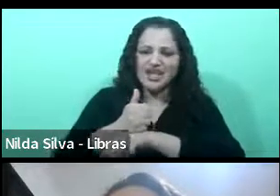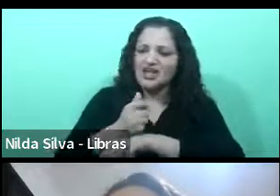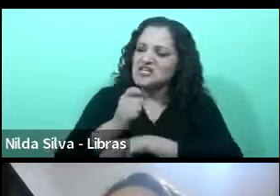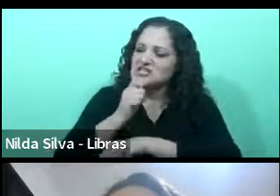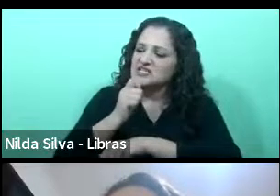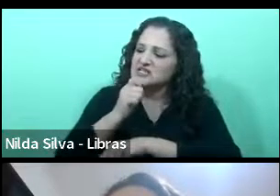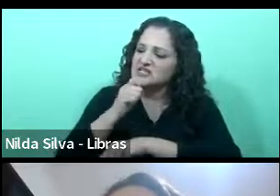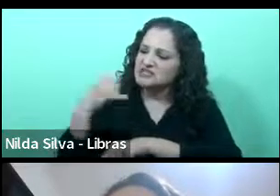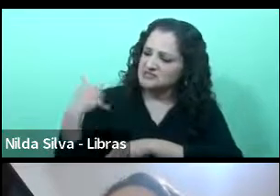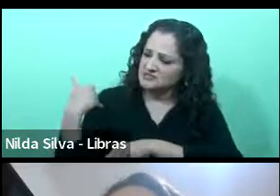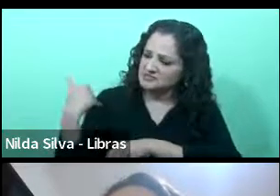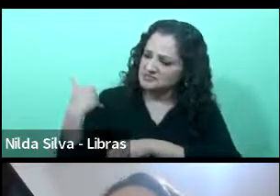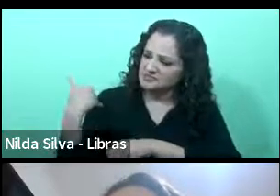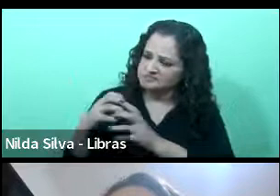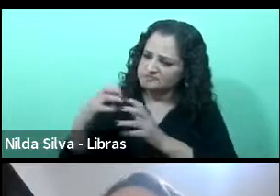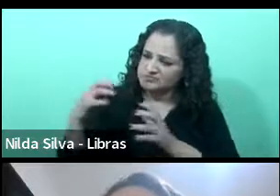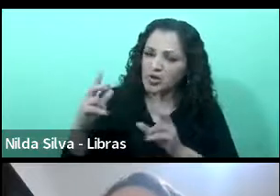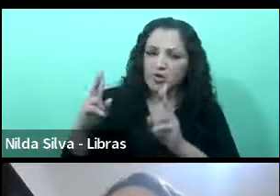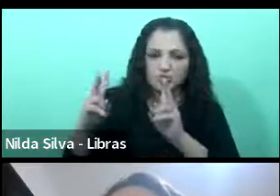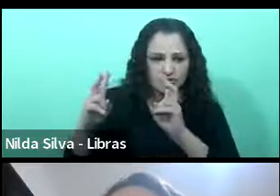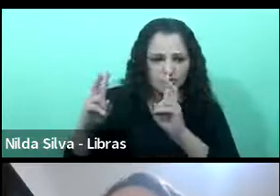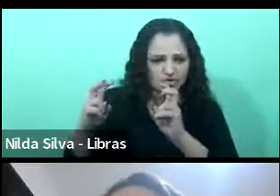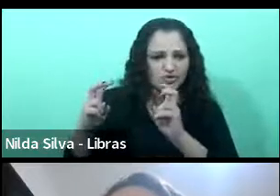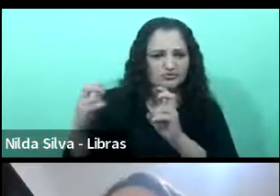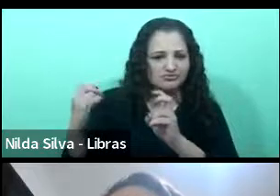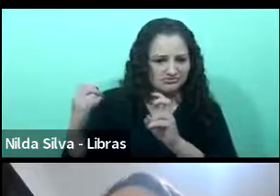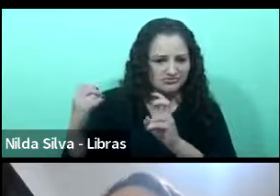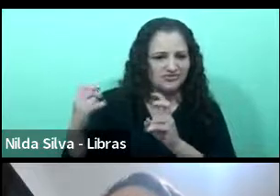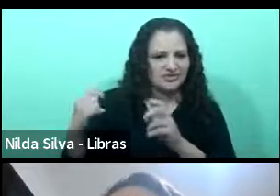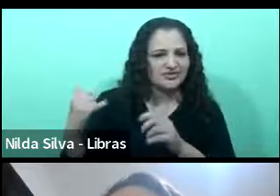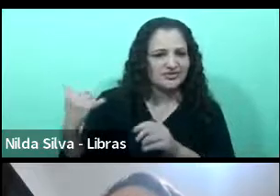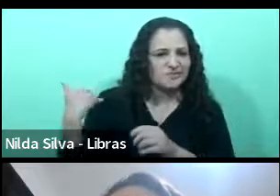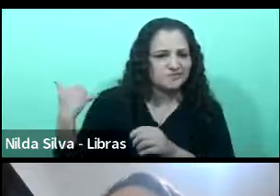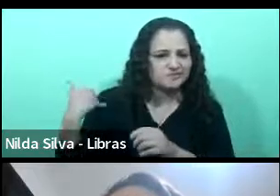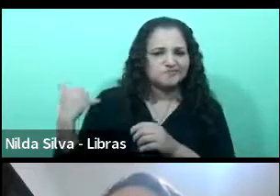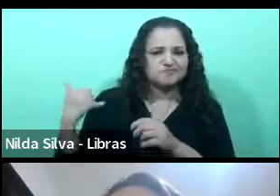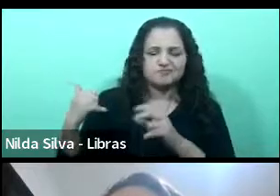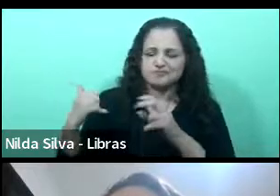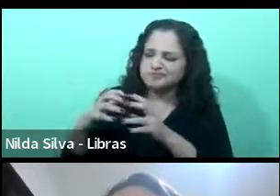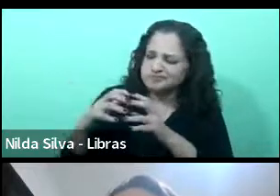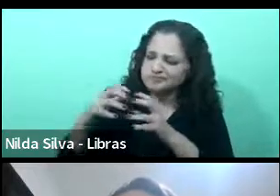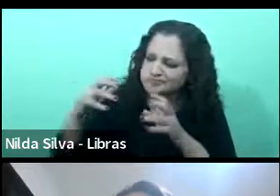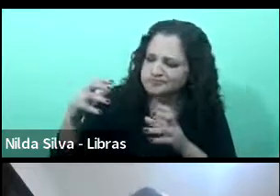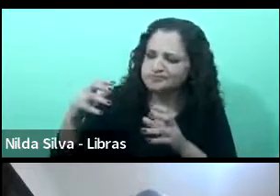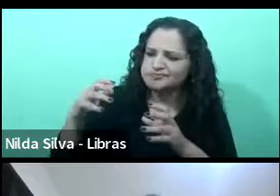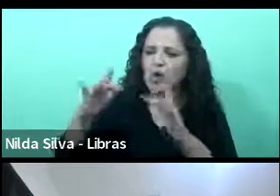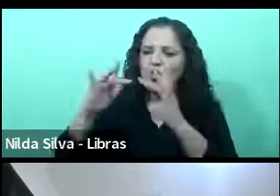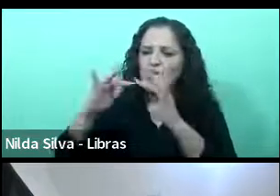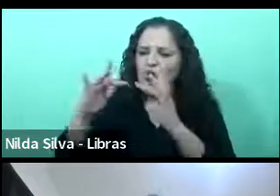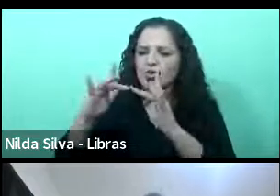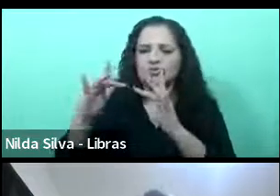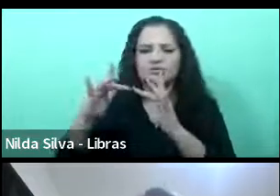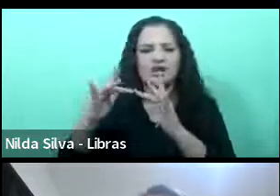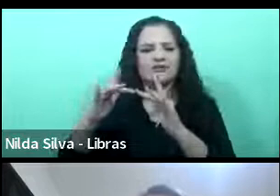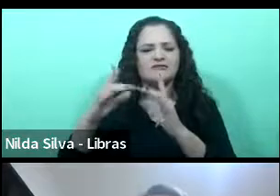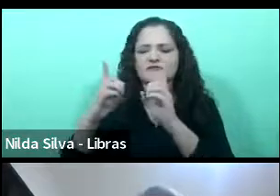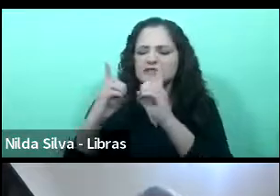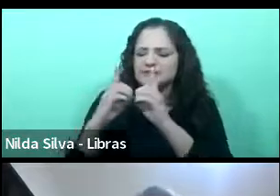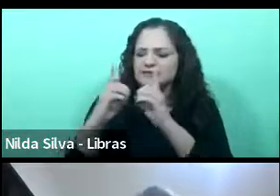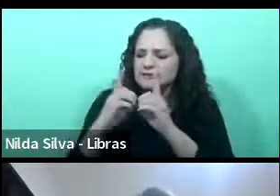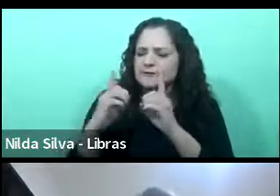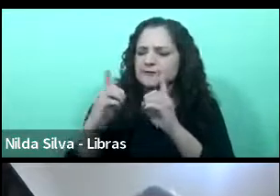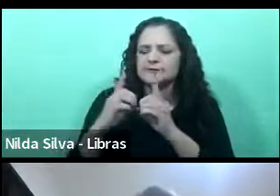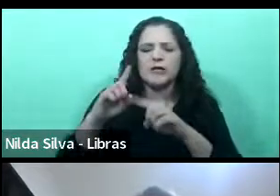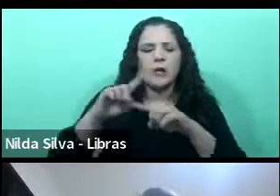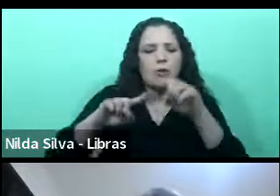sobre o idadismo, que estão ali em contato direto com os idosos, atendendo nos equipamentos de